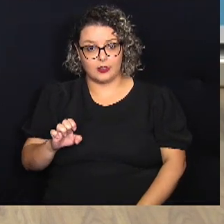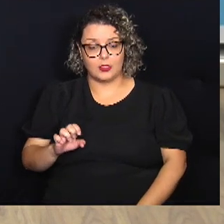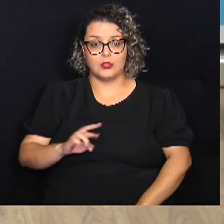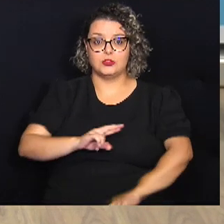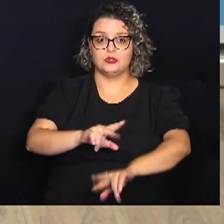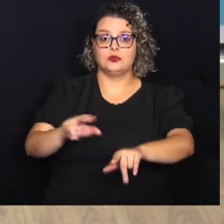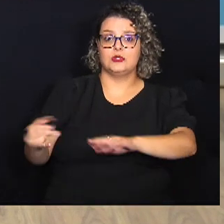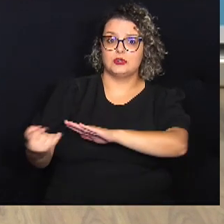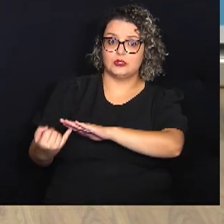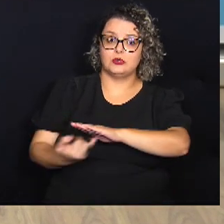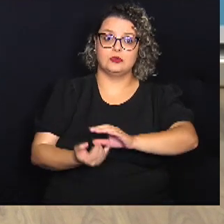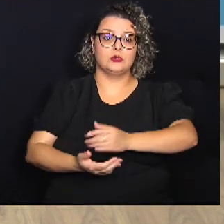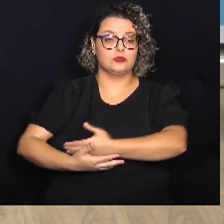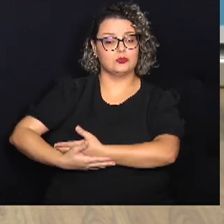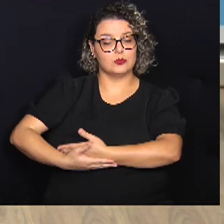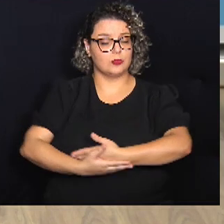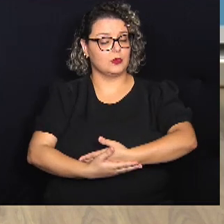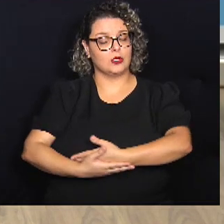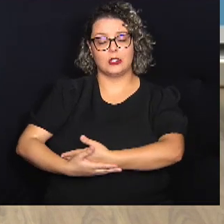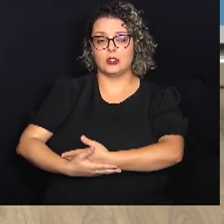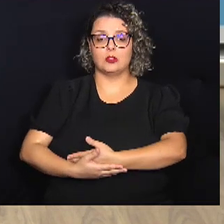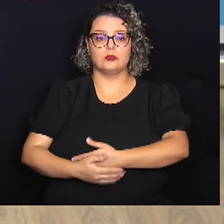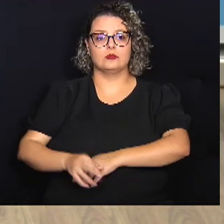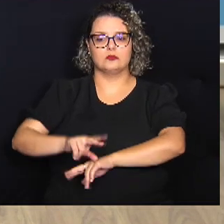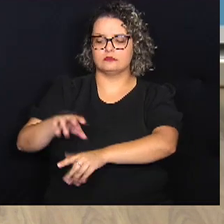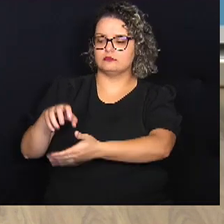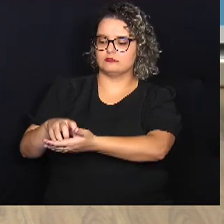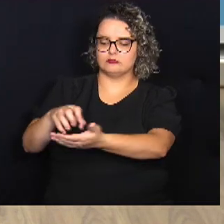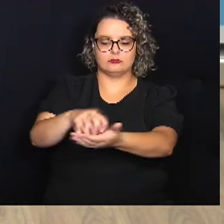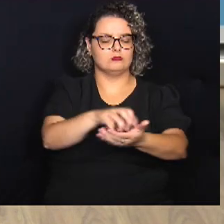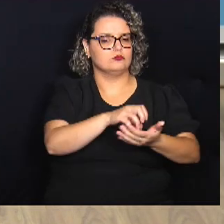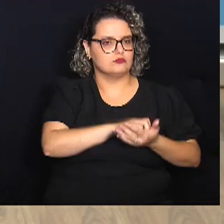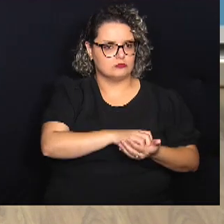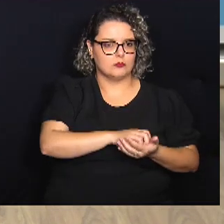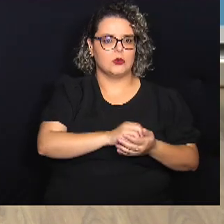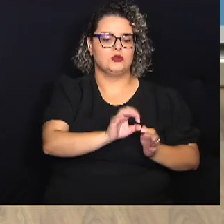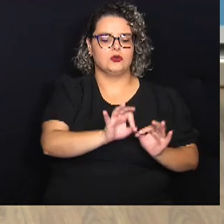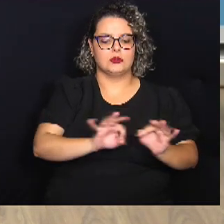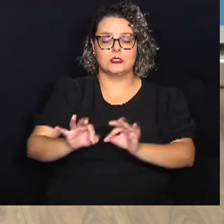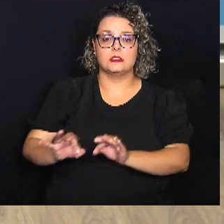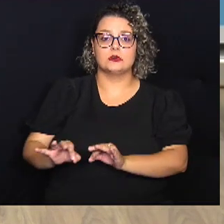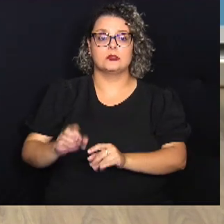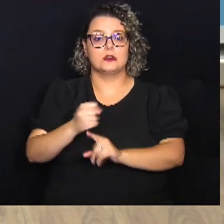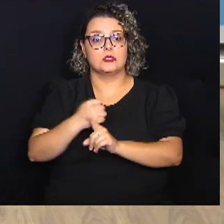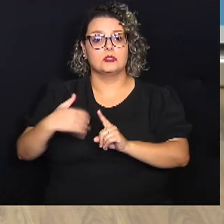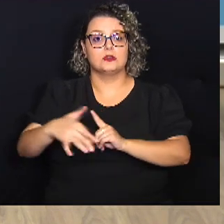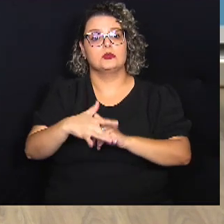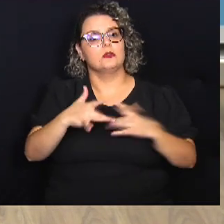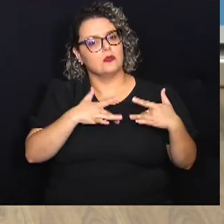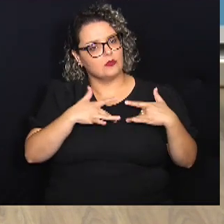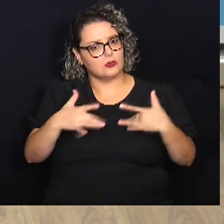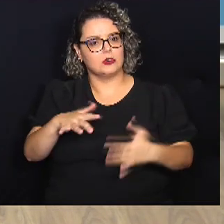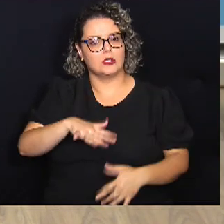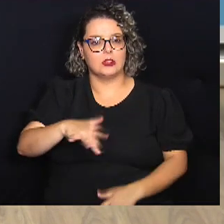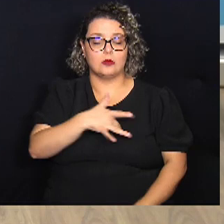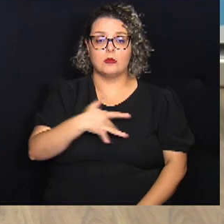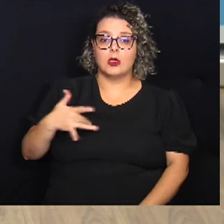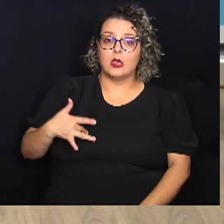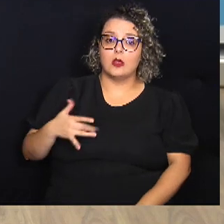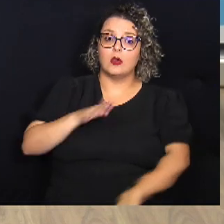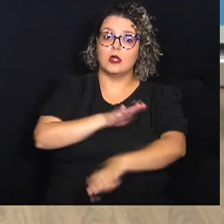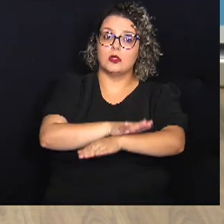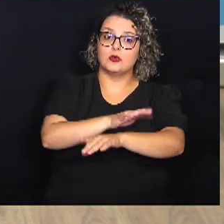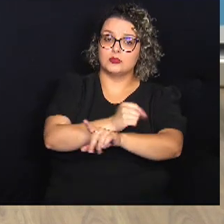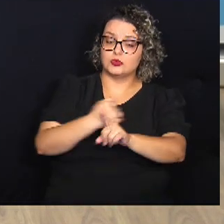instituições intersetoriais do poder público, de organizações da sociedade civil e voluntários da área da saúde, assistência social